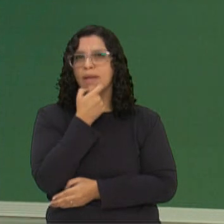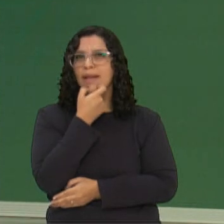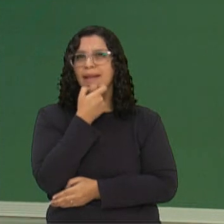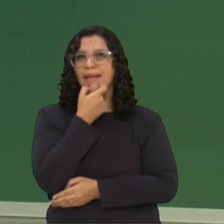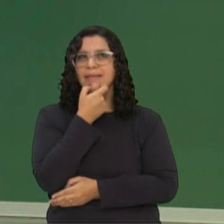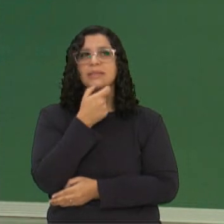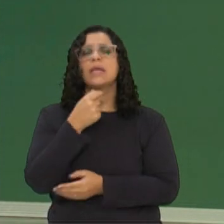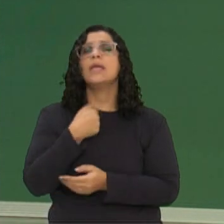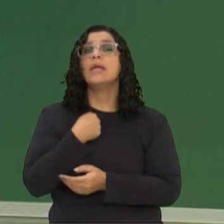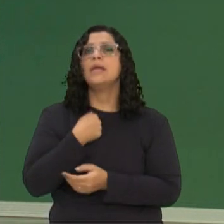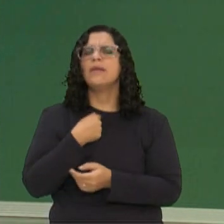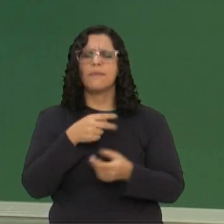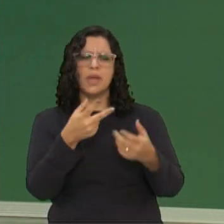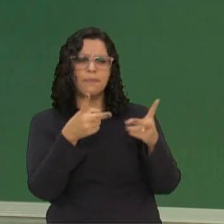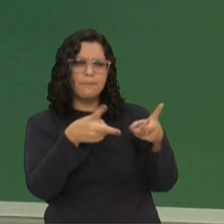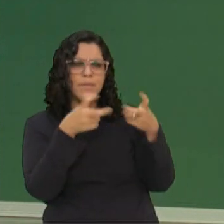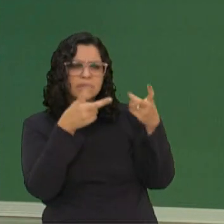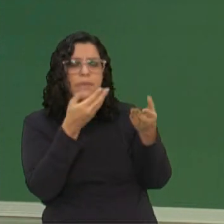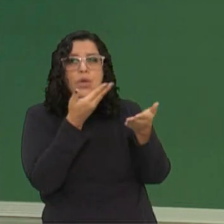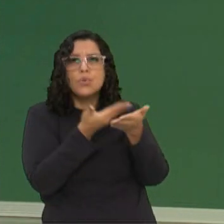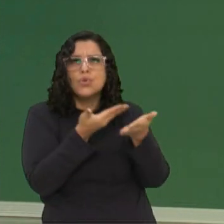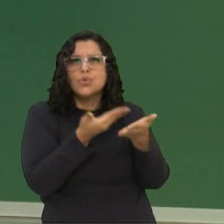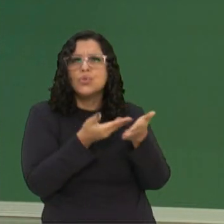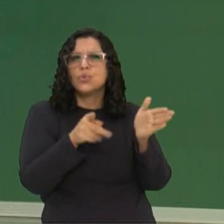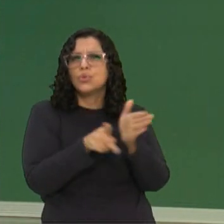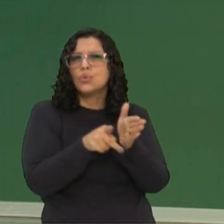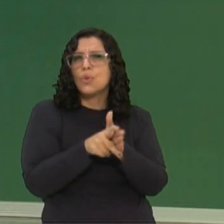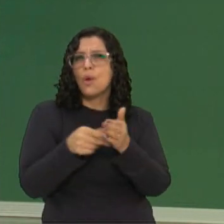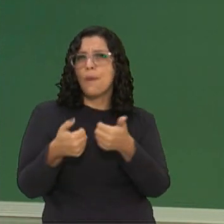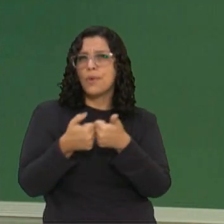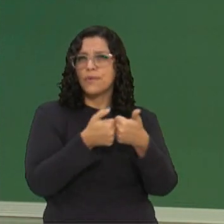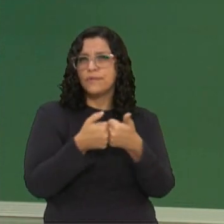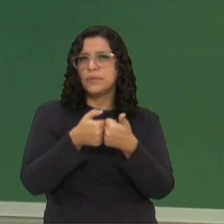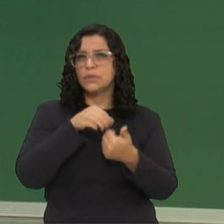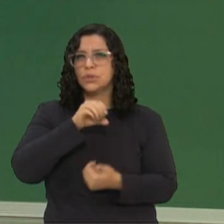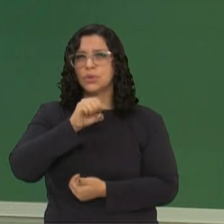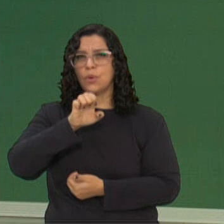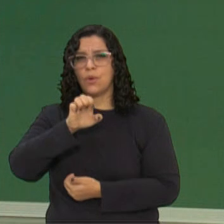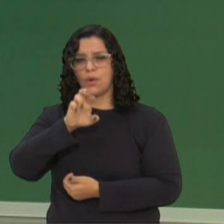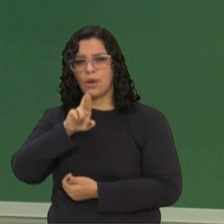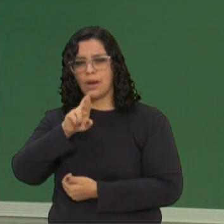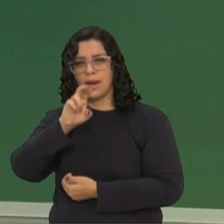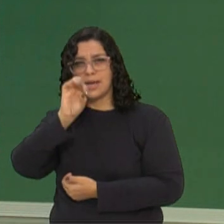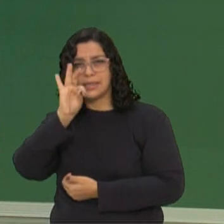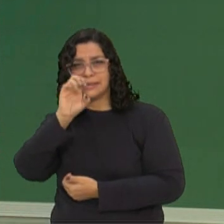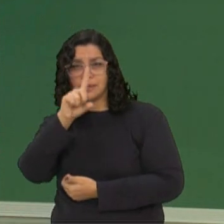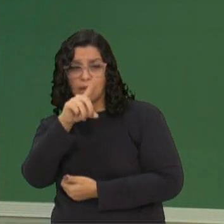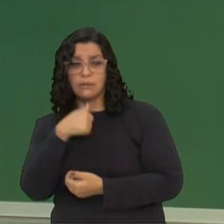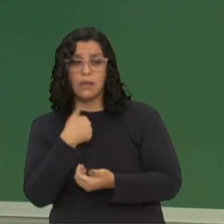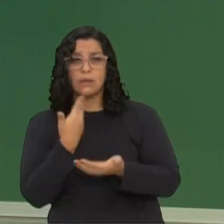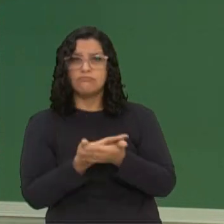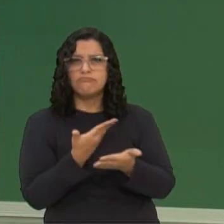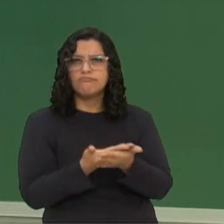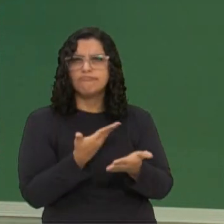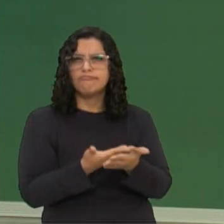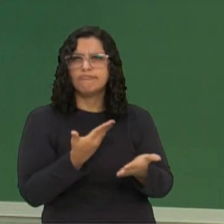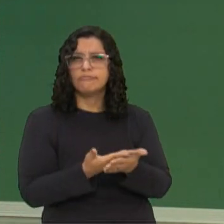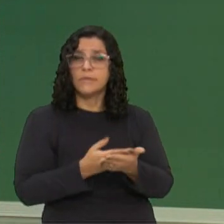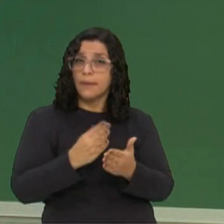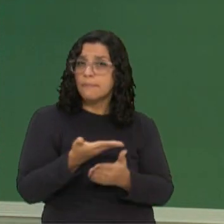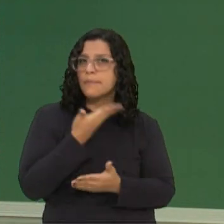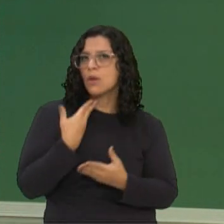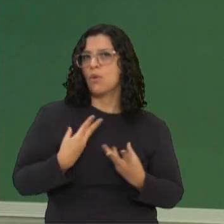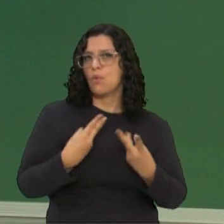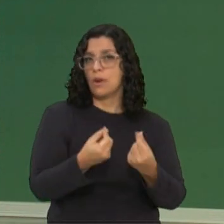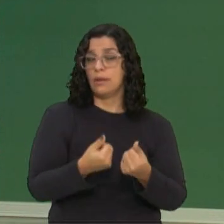do Oersted, os experimentos de Oersted, né? Ele relacionou ali, inclusive tem a